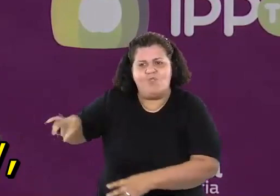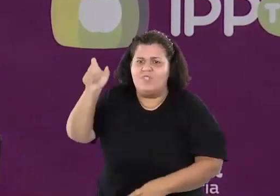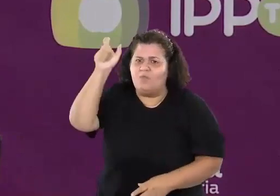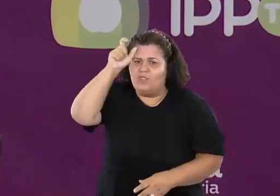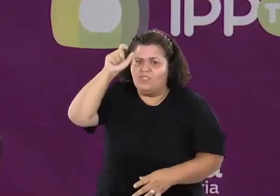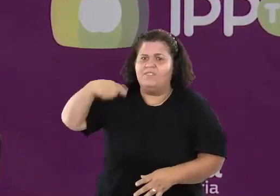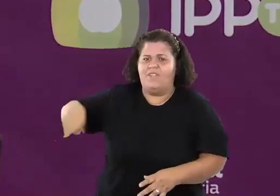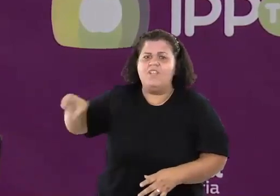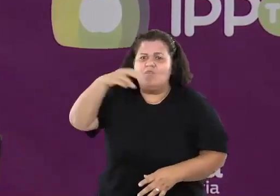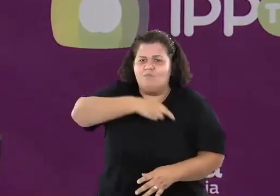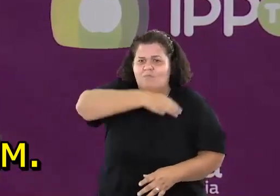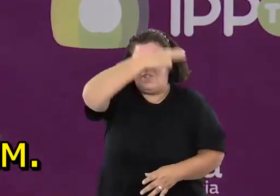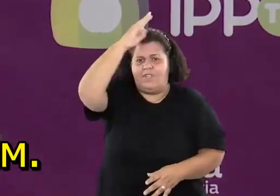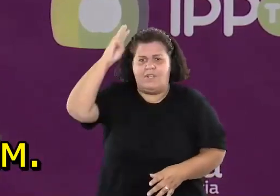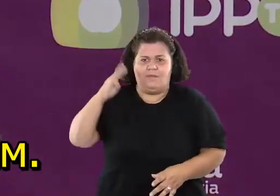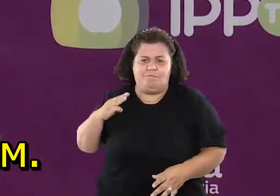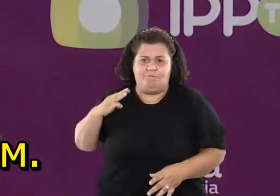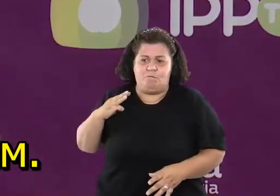João,